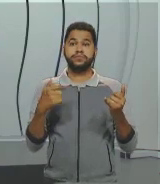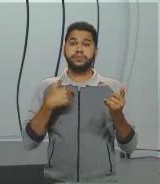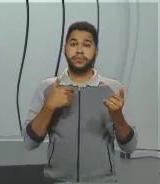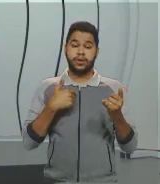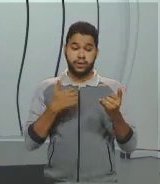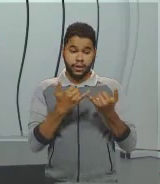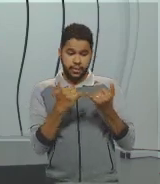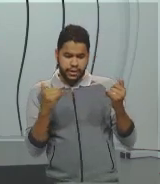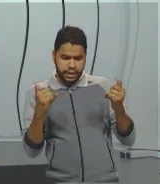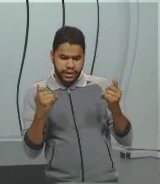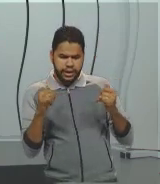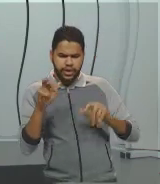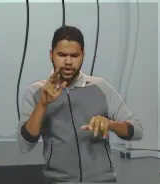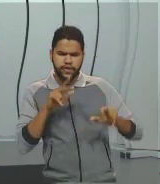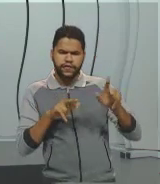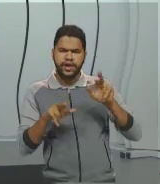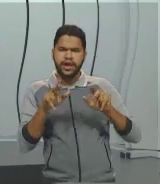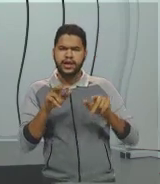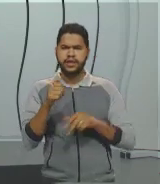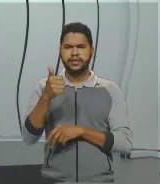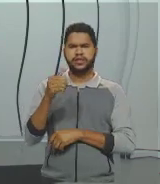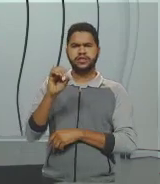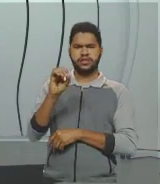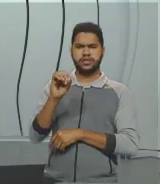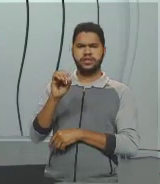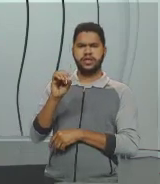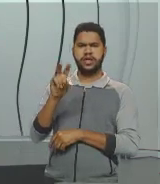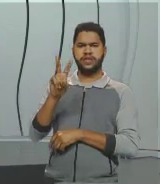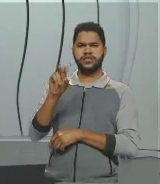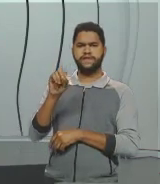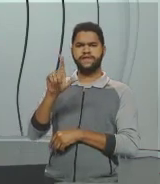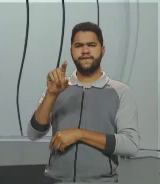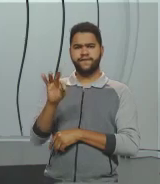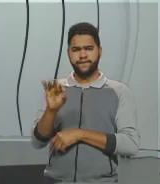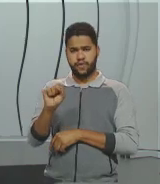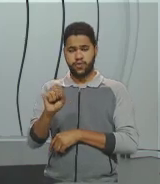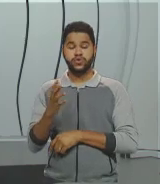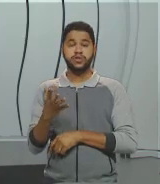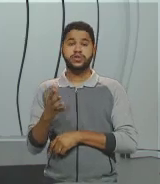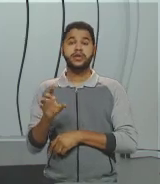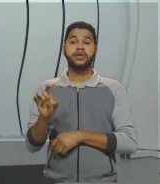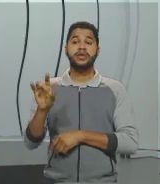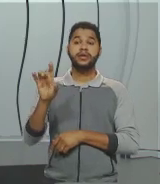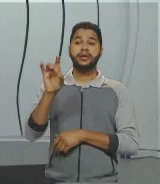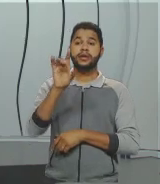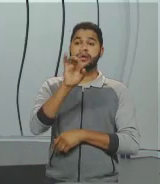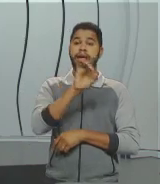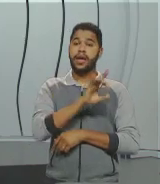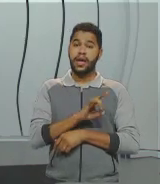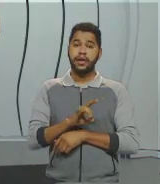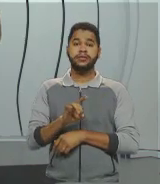uma diferença de potencial de 10 volts, a queda de potencial em cada resistor vai